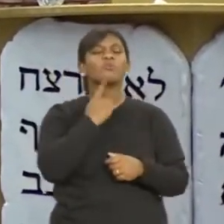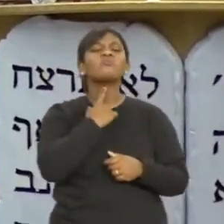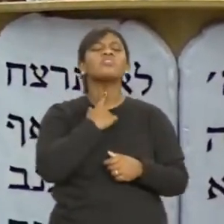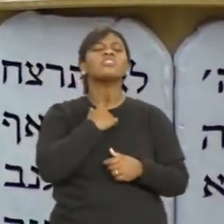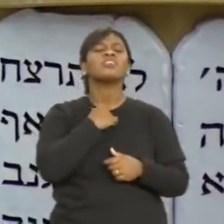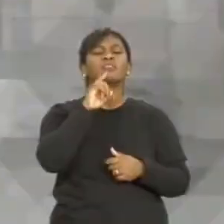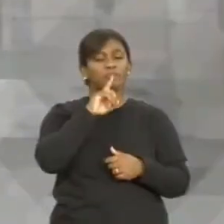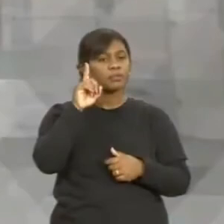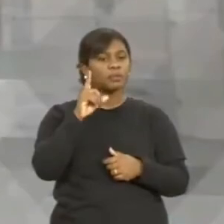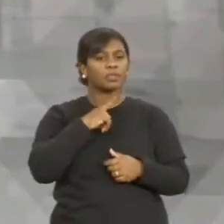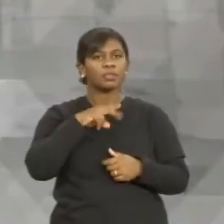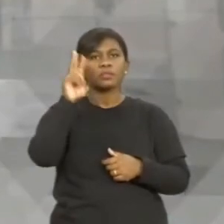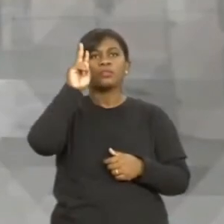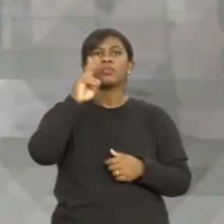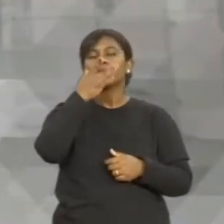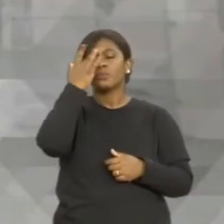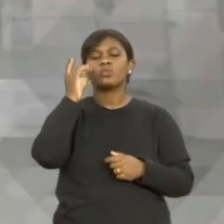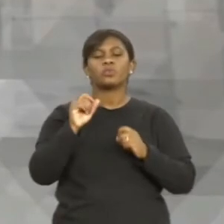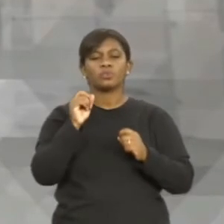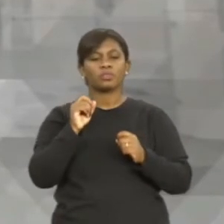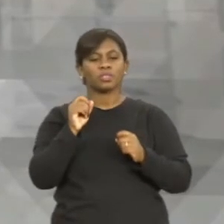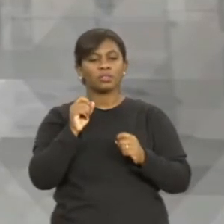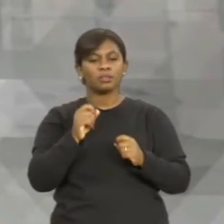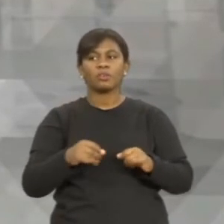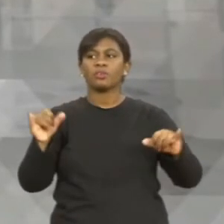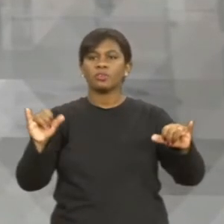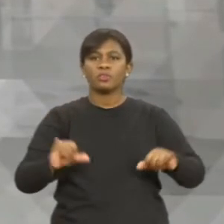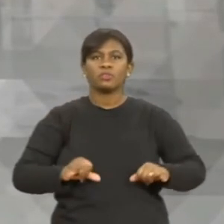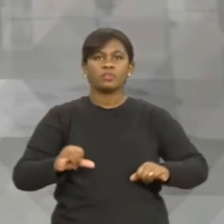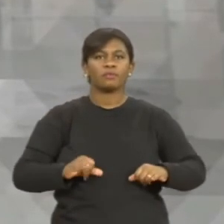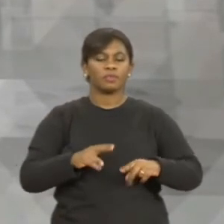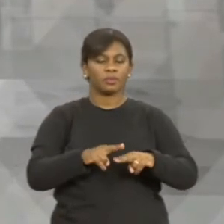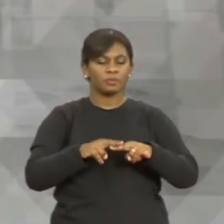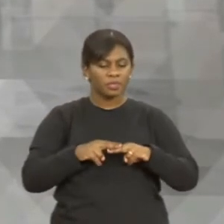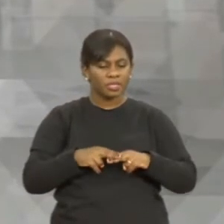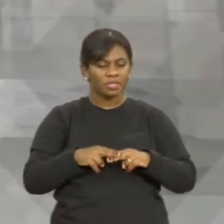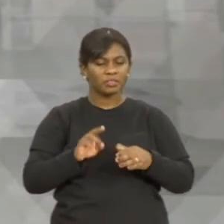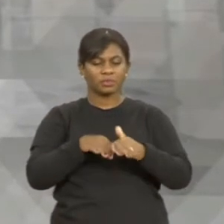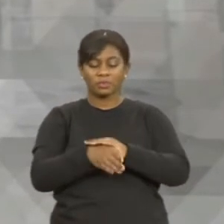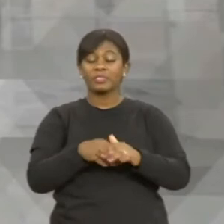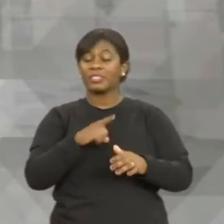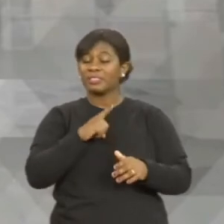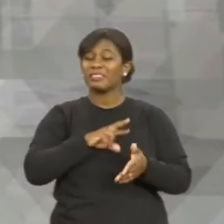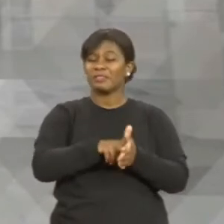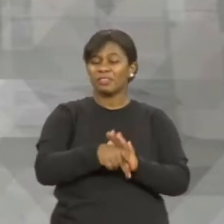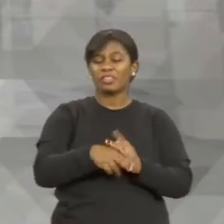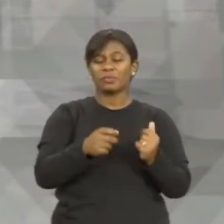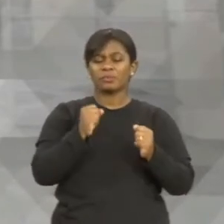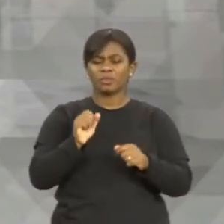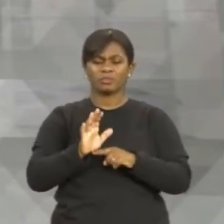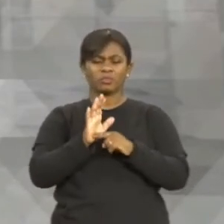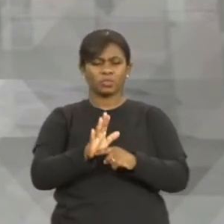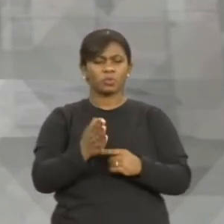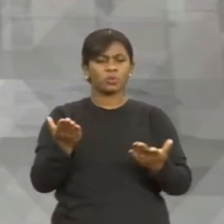história de pessoas que gemeram por causa dos vícios, né? Aqui tem muita coisa que pode te ajudar. Hoje